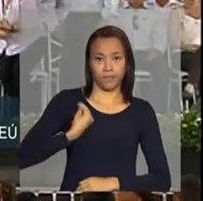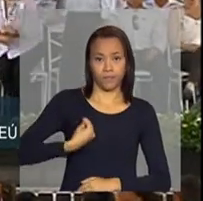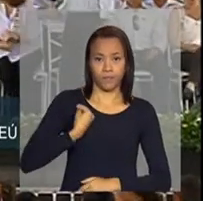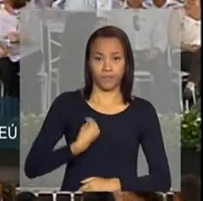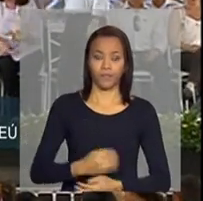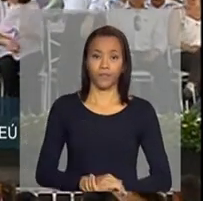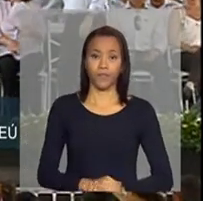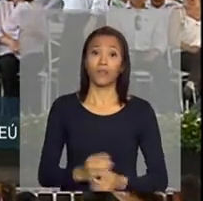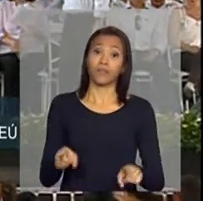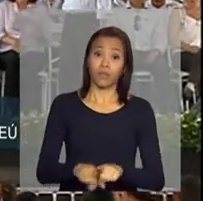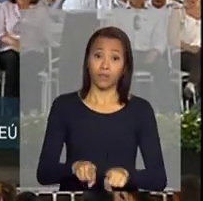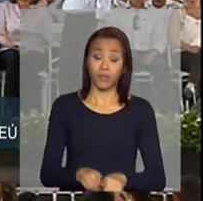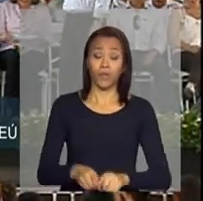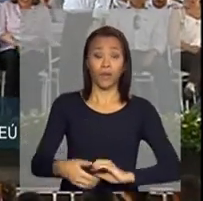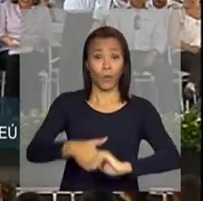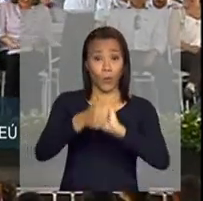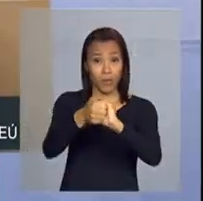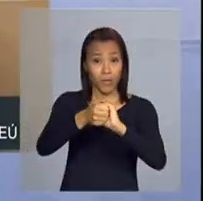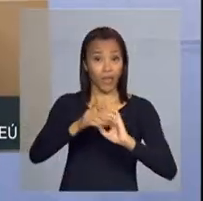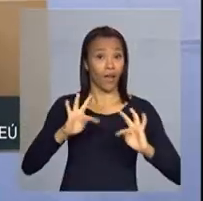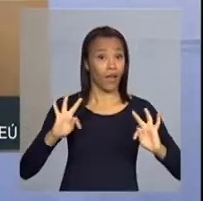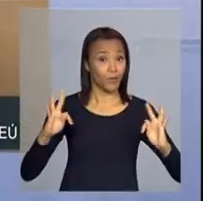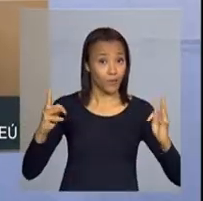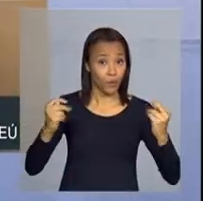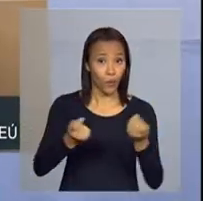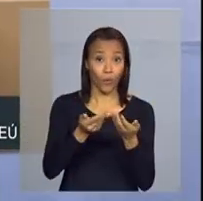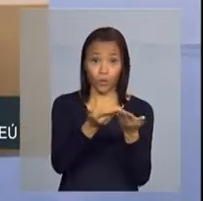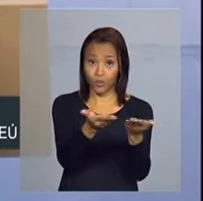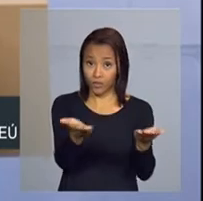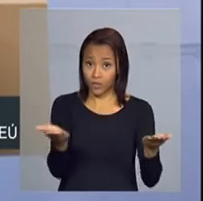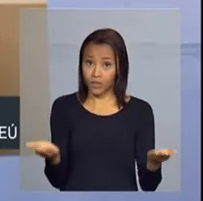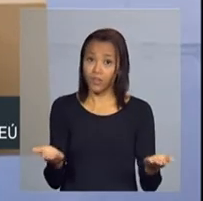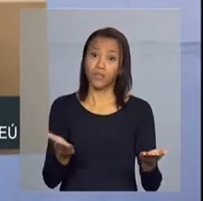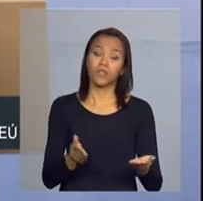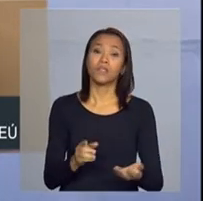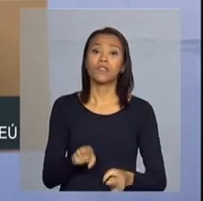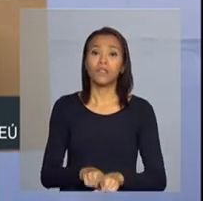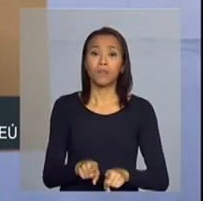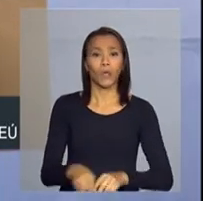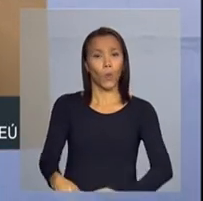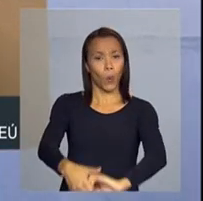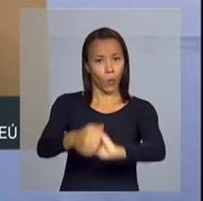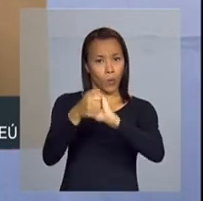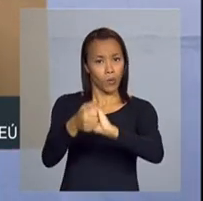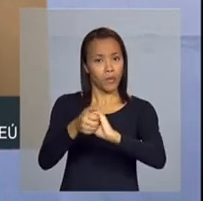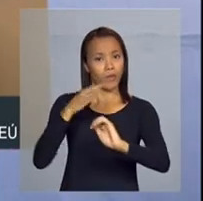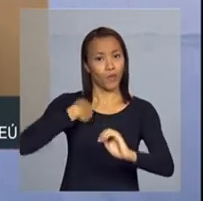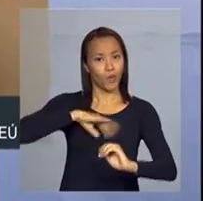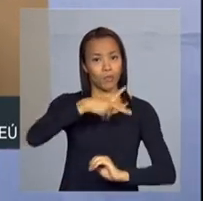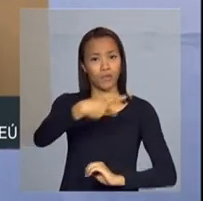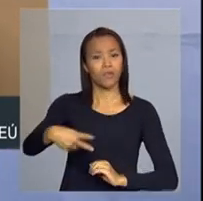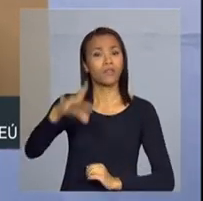Permito-me cumprimentar a todos e todas vocês, cumprimentando a nossa presidenta Dilma, o